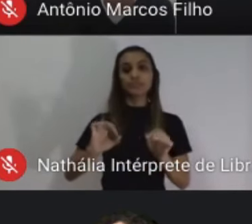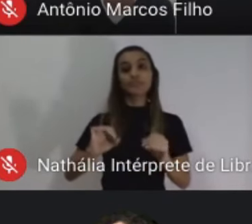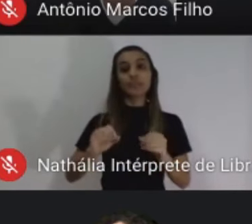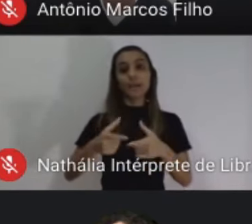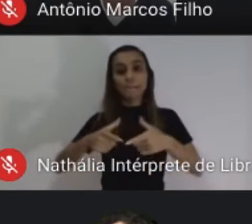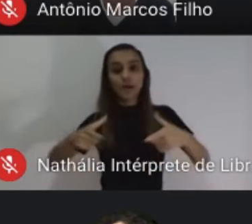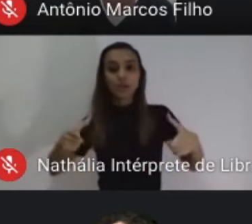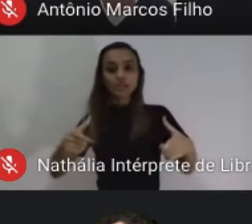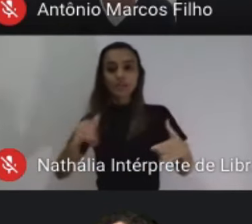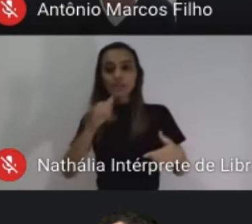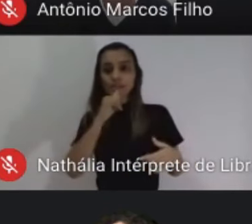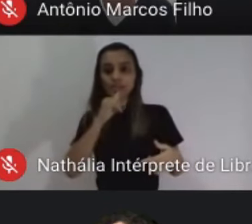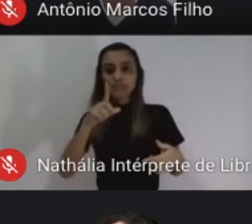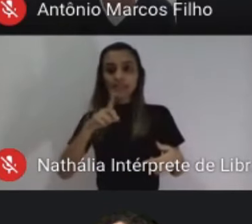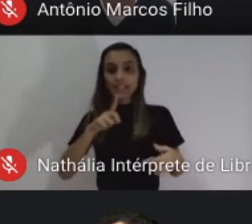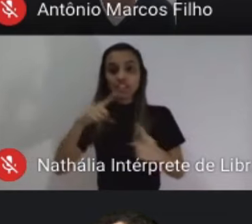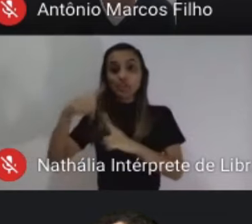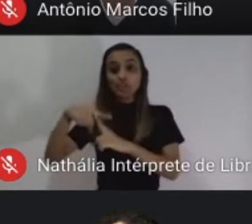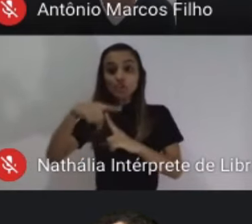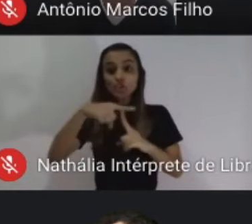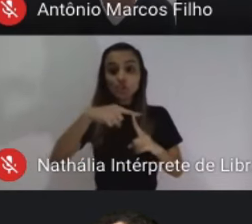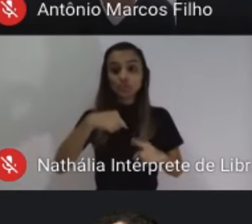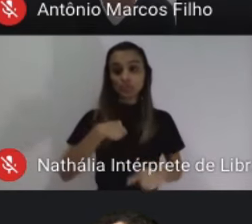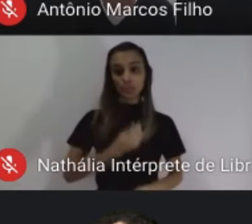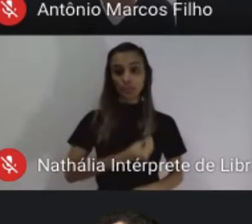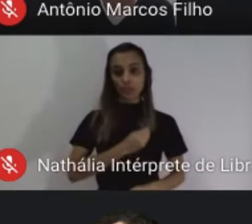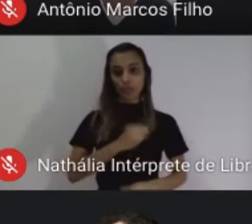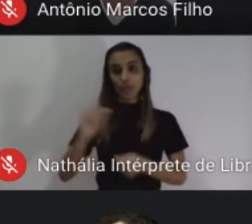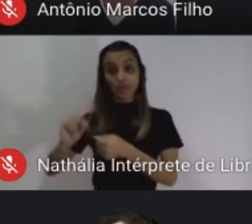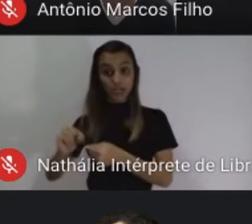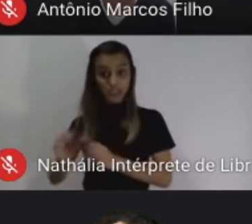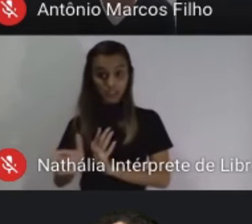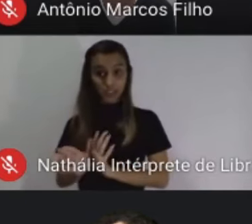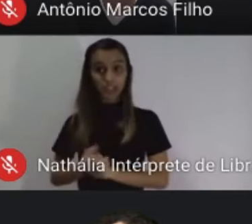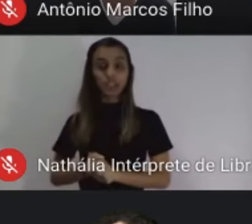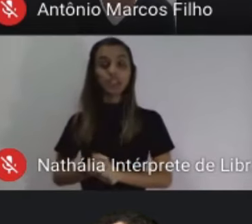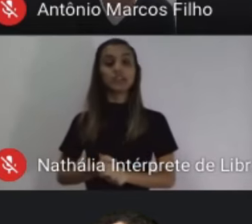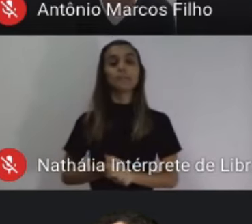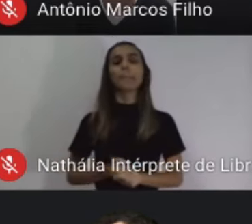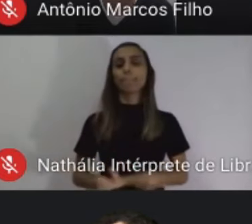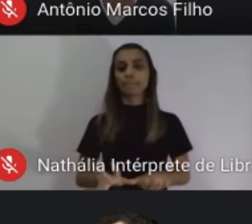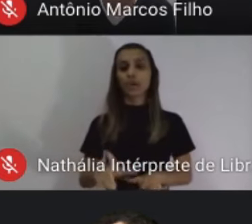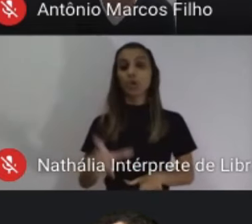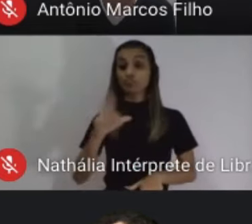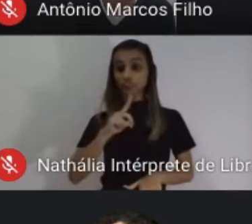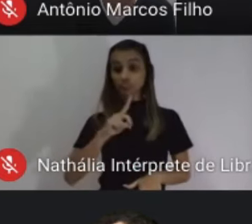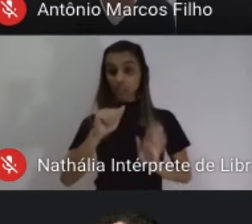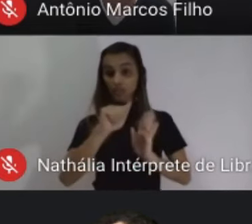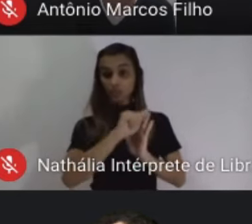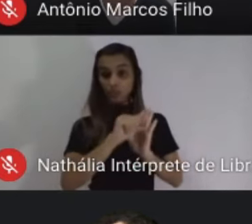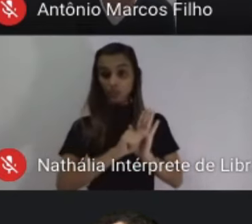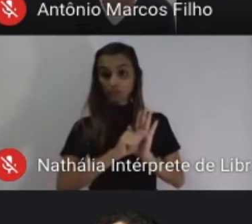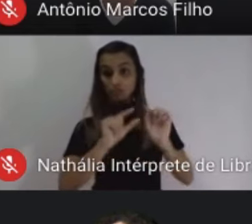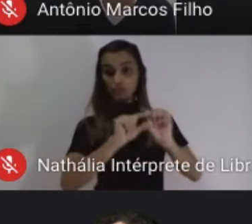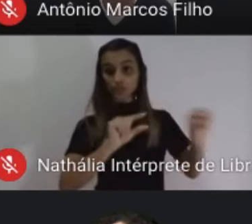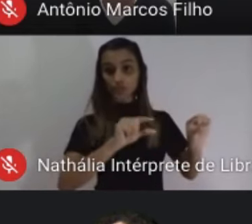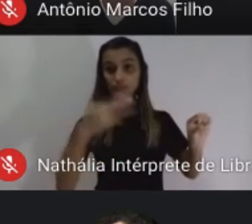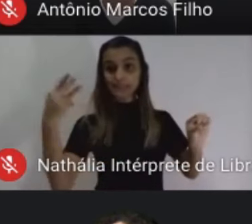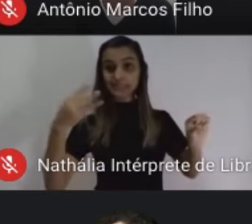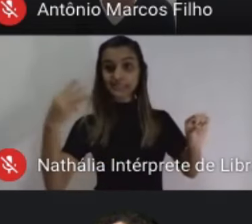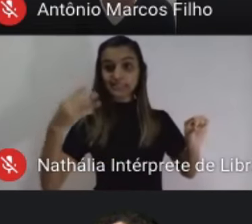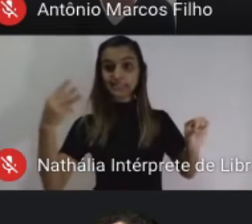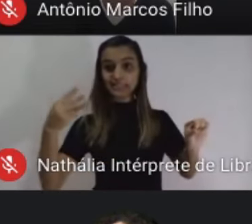podem ser realizadas nesse contexto. Então, basta lá pegar o artigo 3º da lei antiterrorismo e essas motivações estão